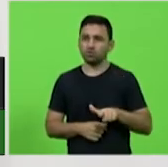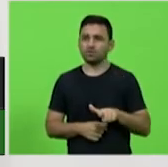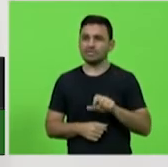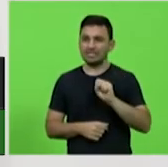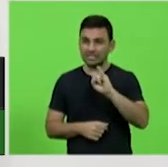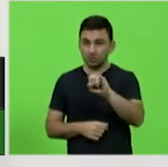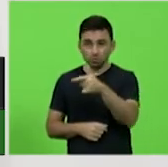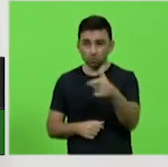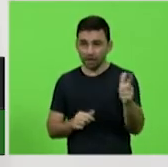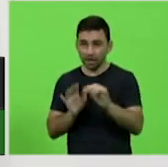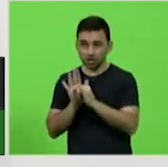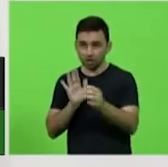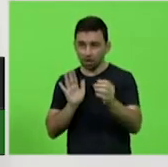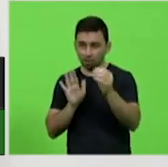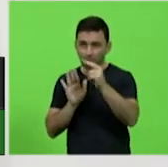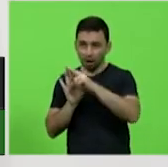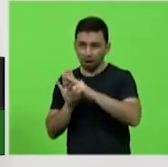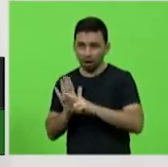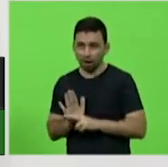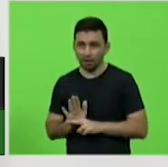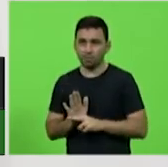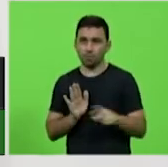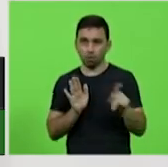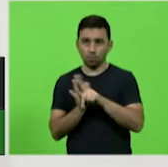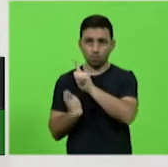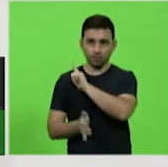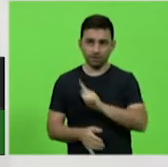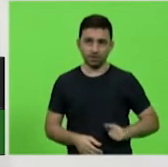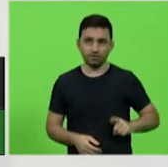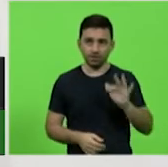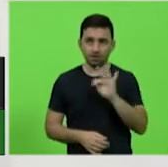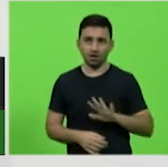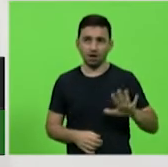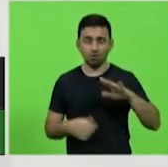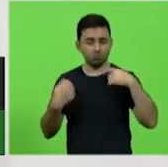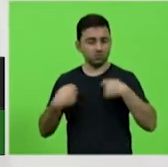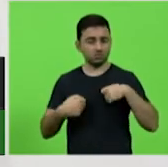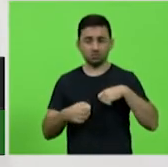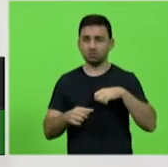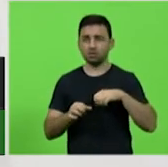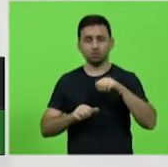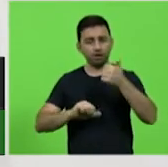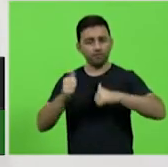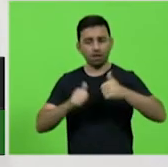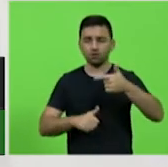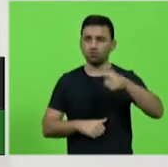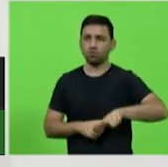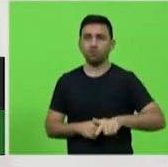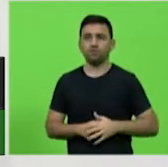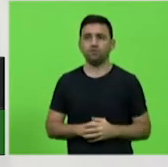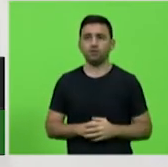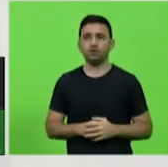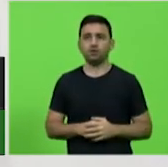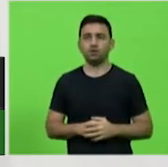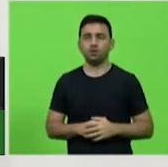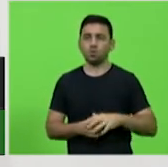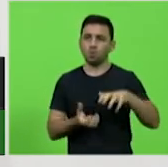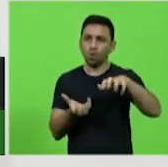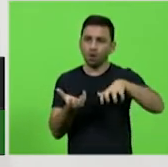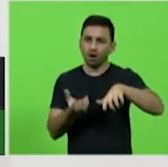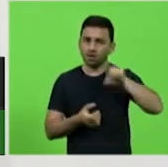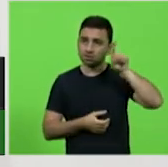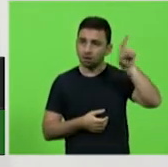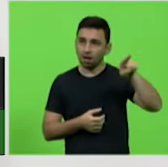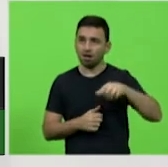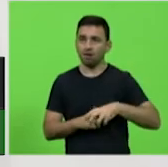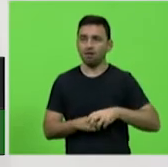consta do edital de concessão do governo federal, isso tem que ser reavaliado pelo Congresso Nacional,